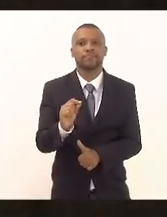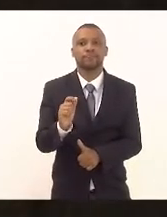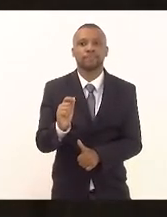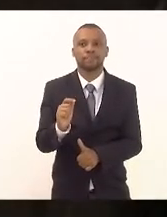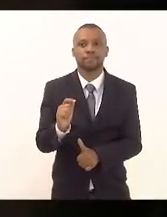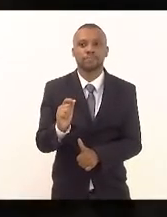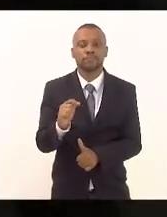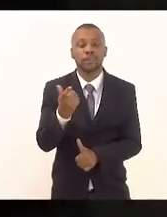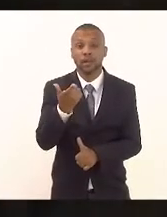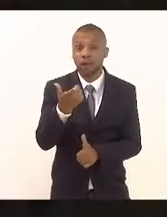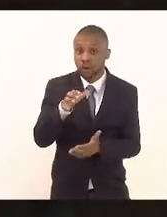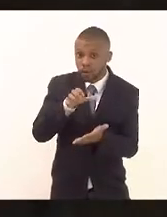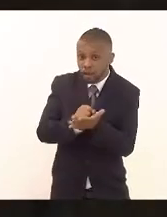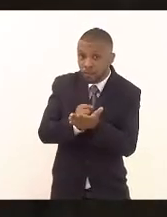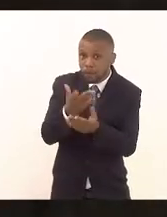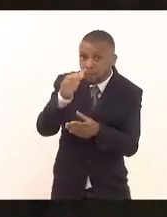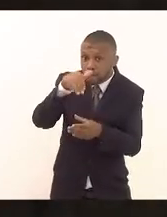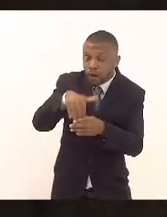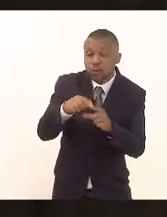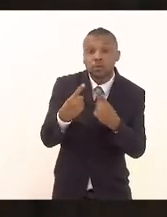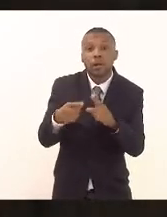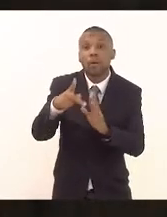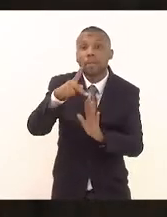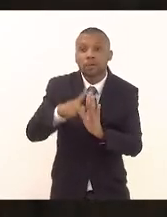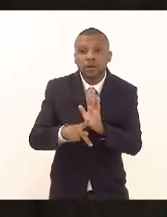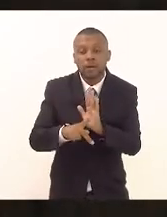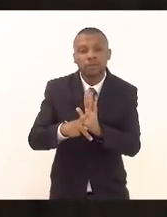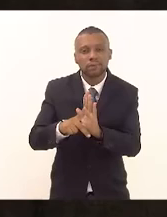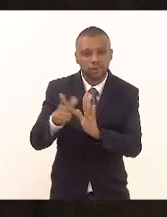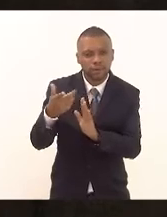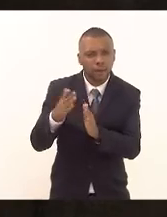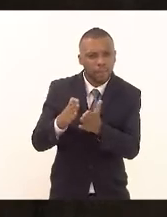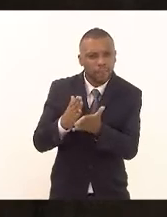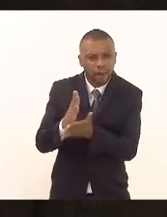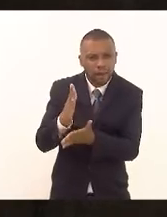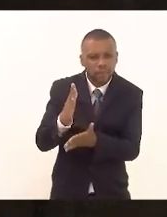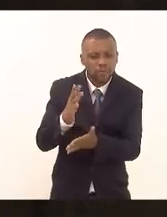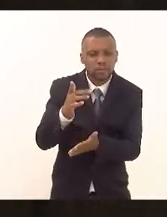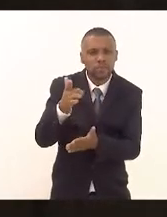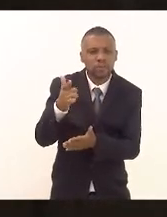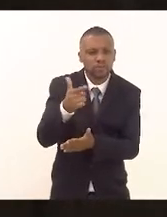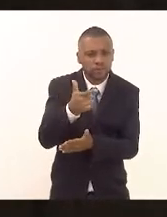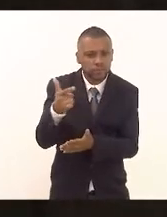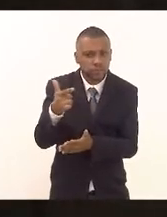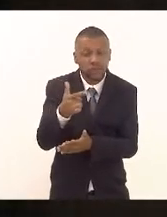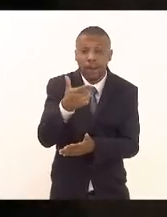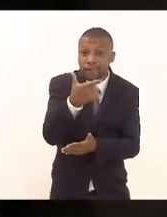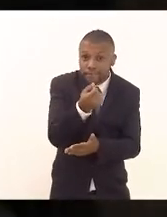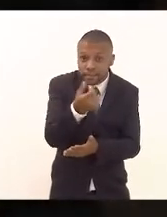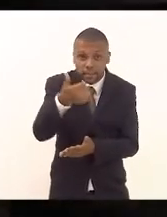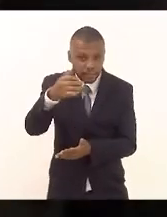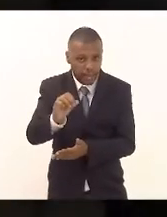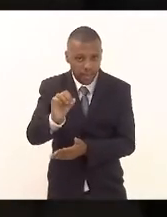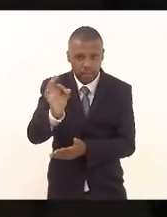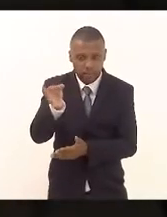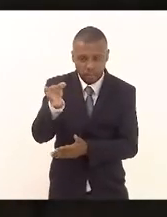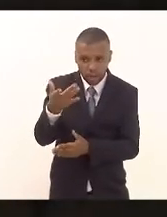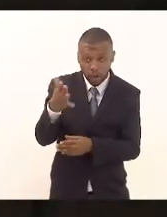computasse o meu voto contrário ao projeto que foi aprovado 2010. 2010? É.